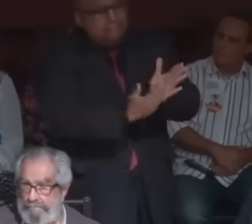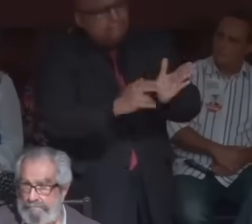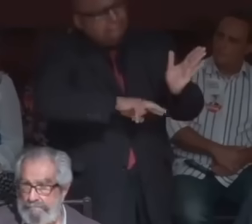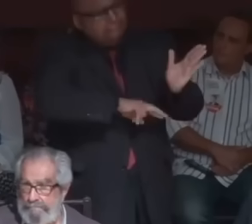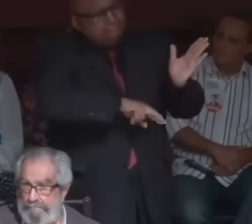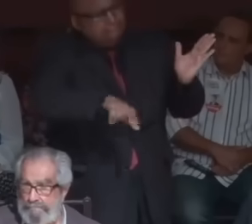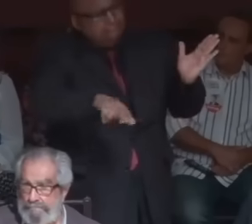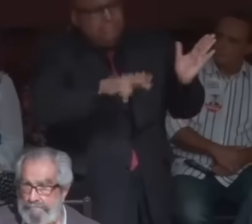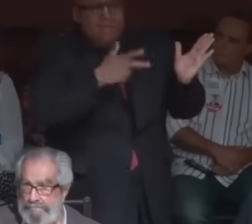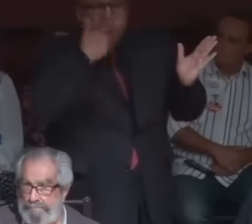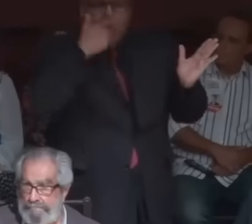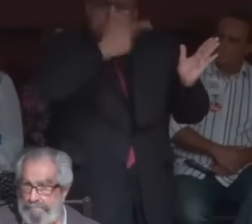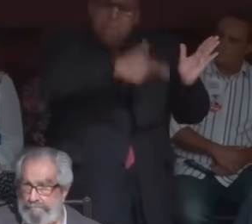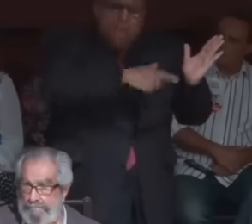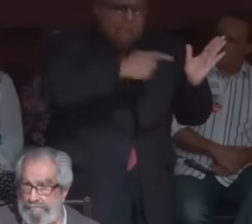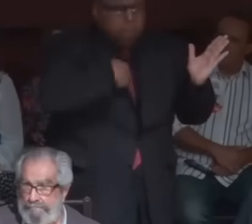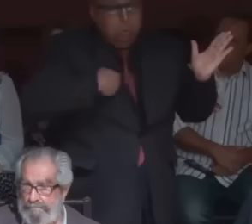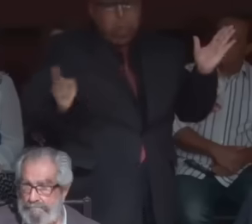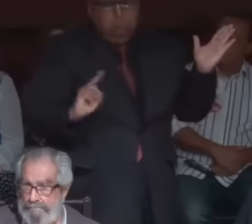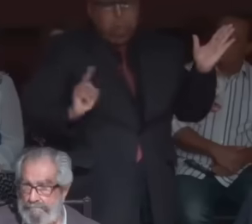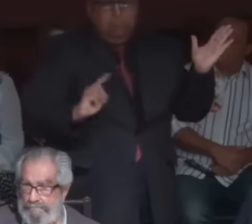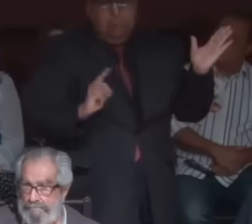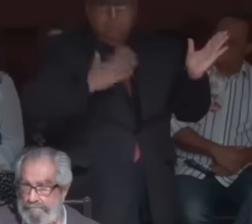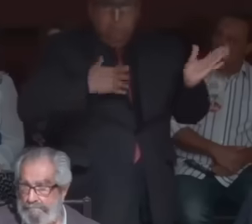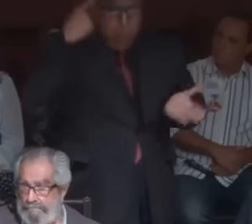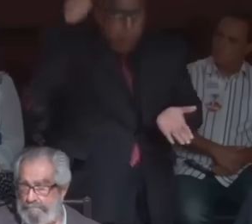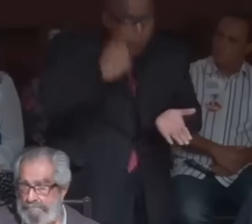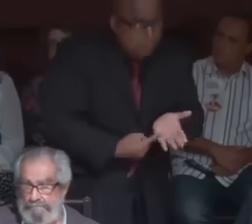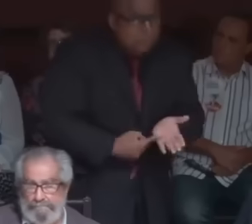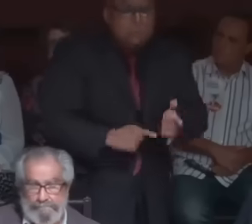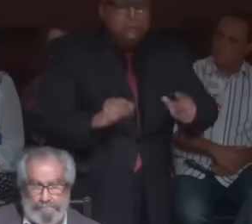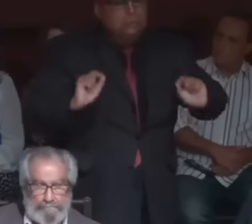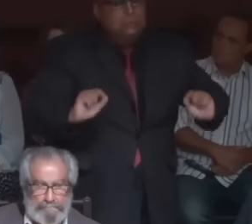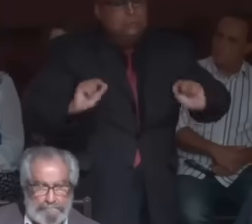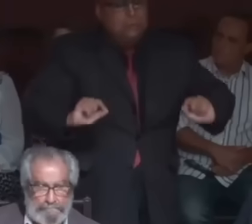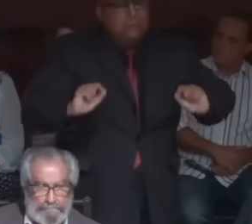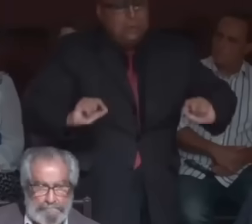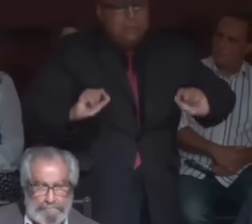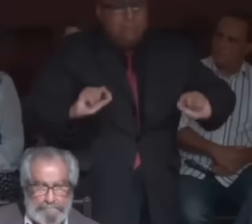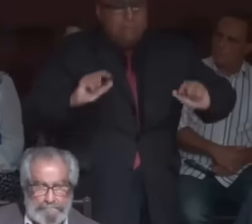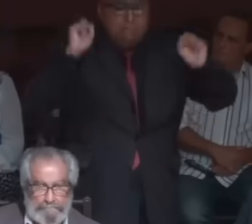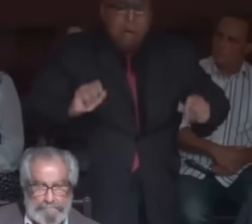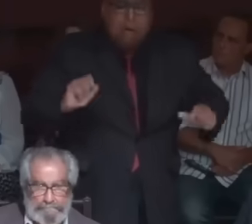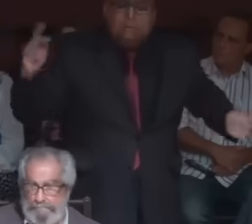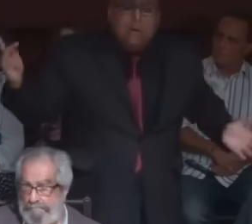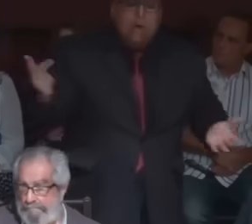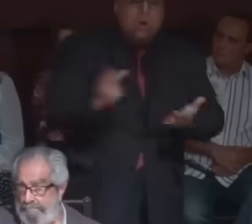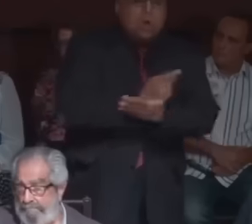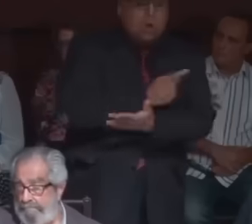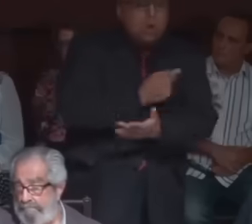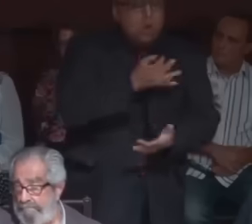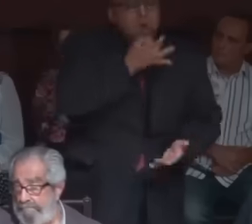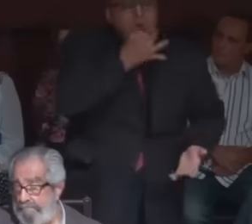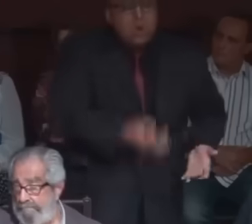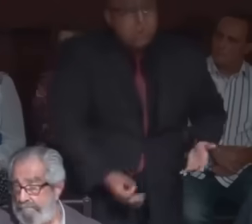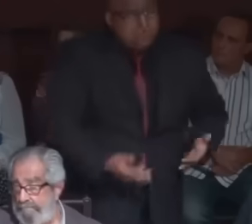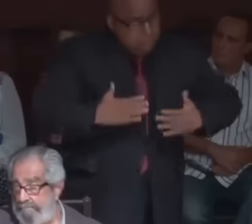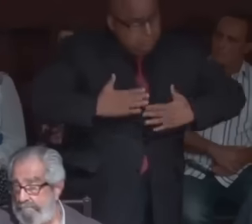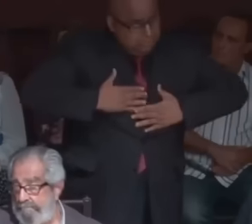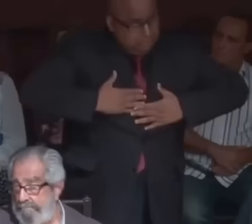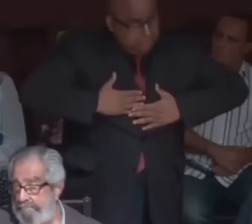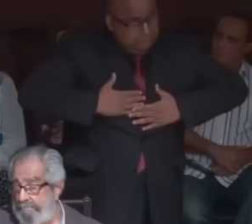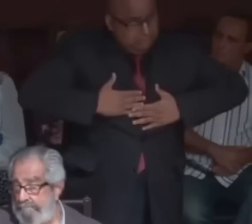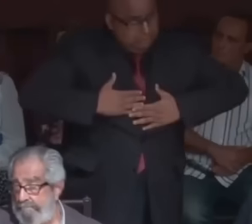entidades, eu quero ir além e dizer que, muito provavelmente, na minha opinião, com